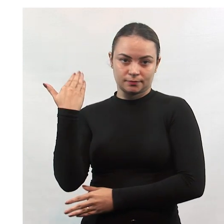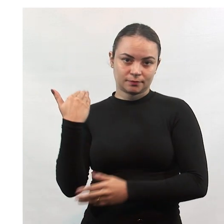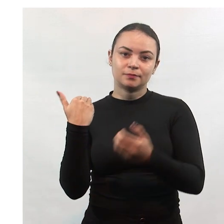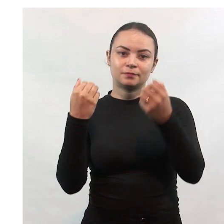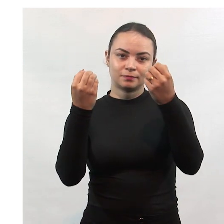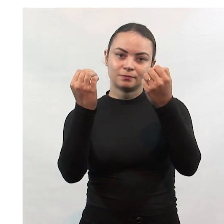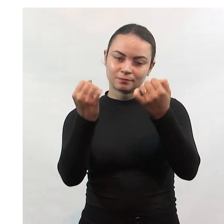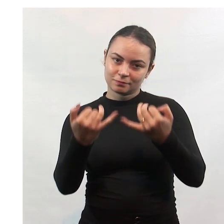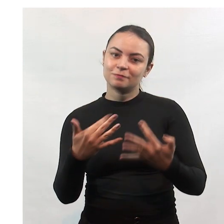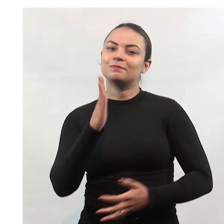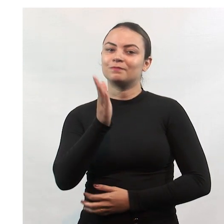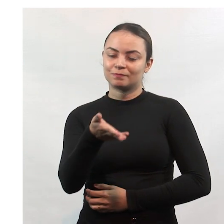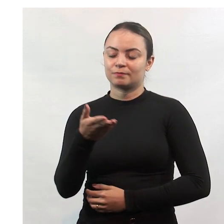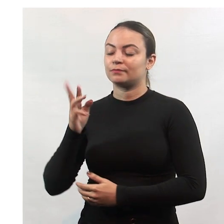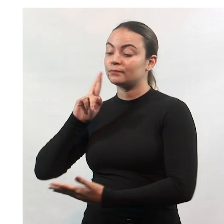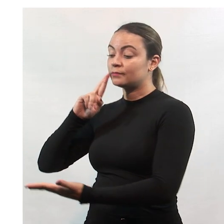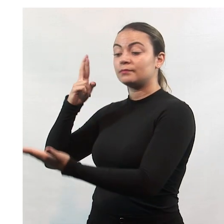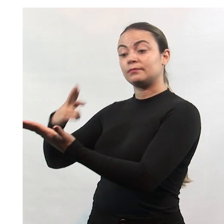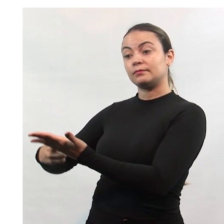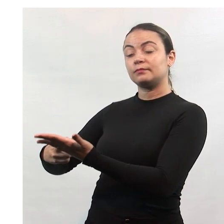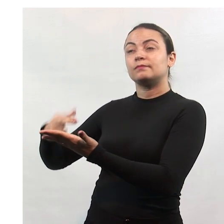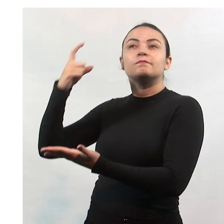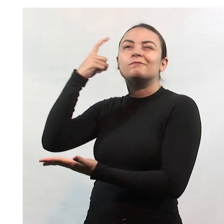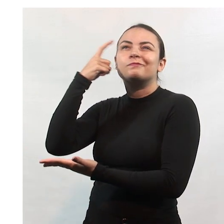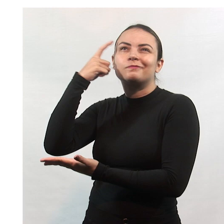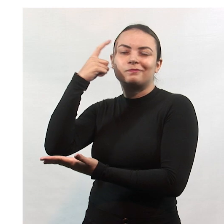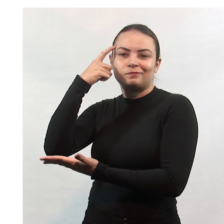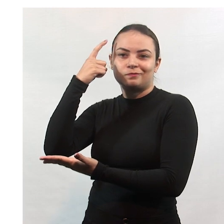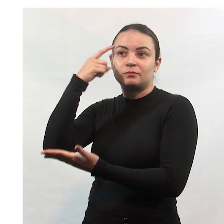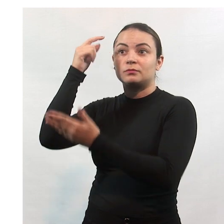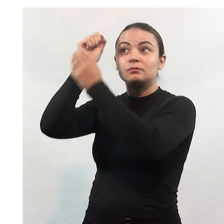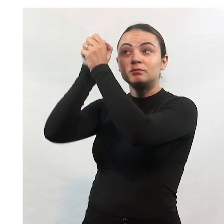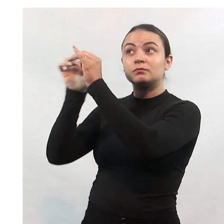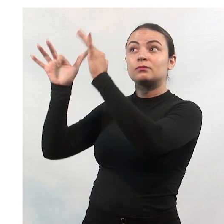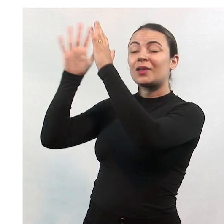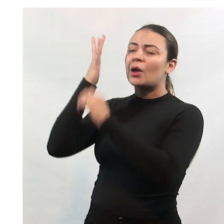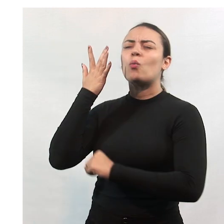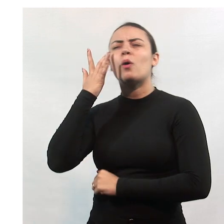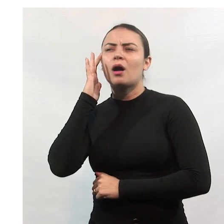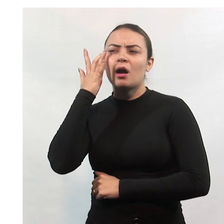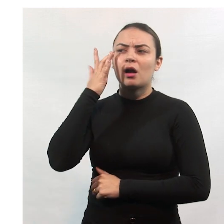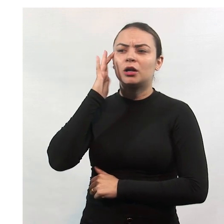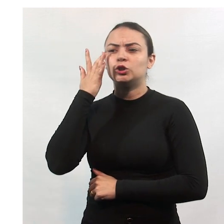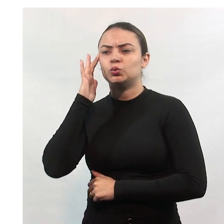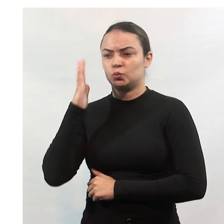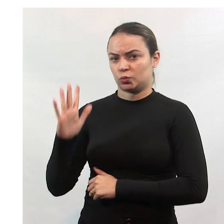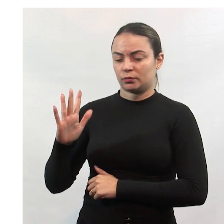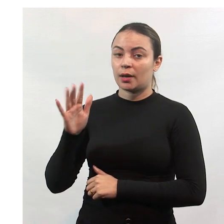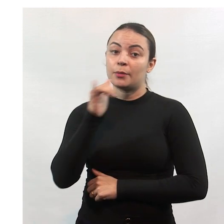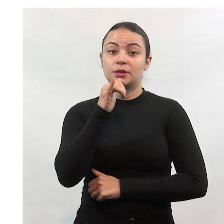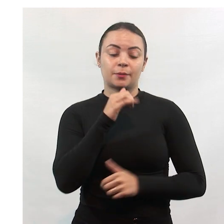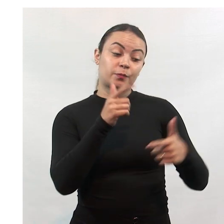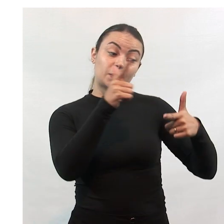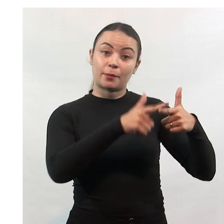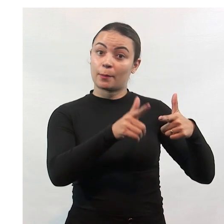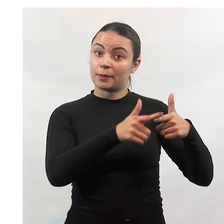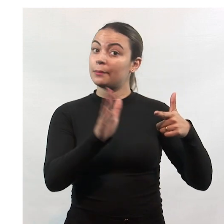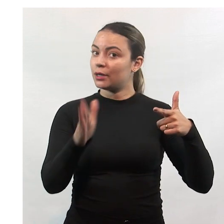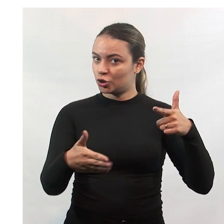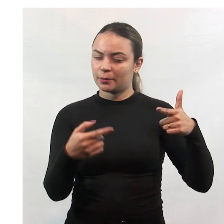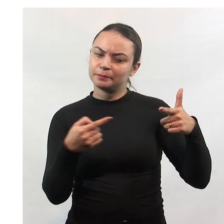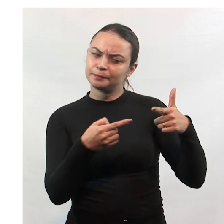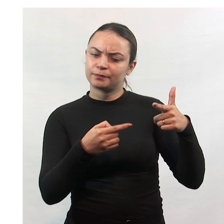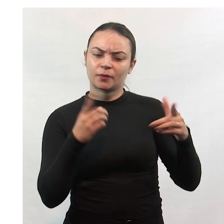para facilitar a busca das reais causas. Essa busca será alcançada com a pesquisa definitiva. Então, a hipótese é só